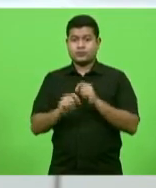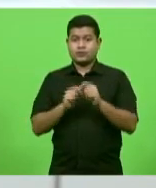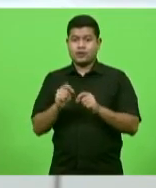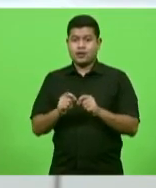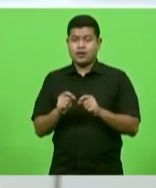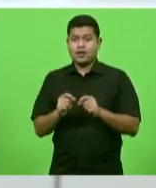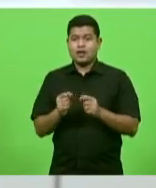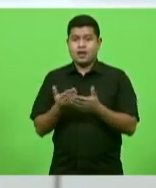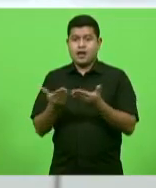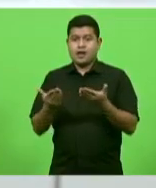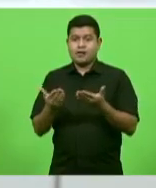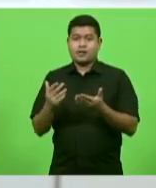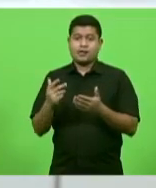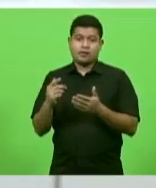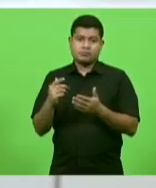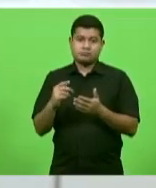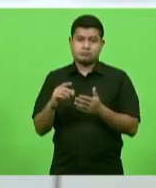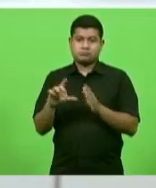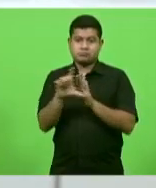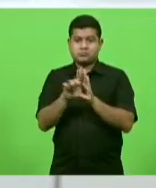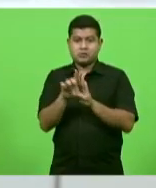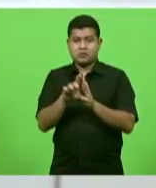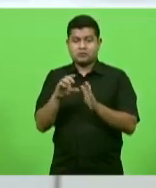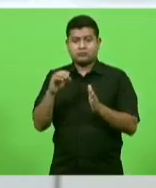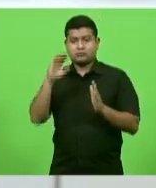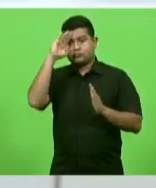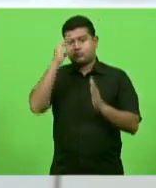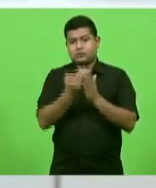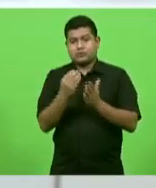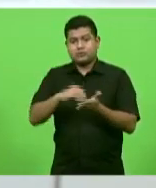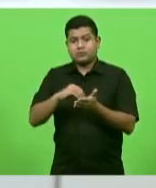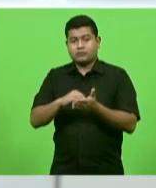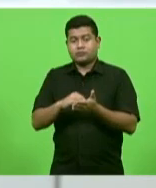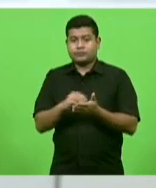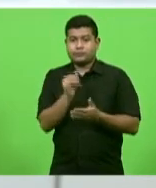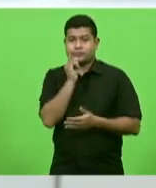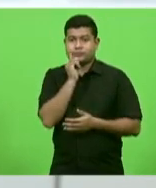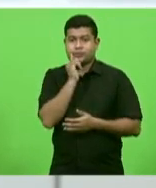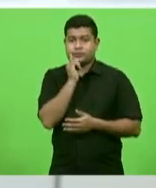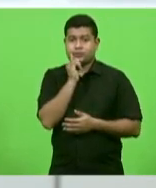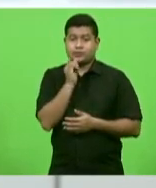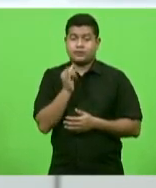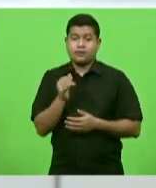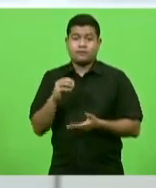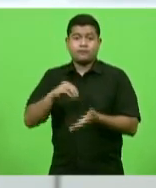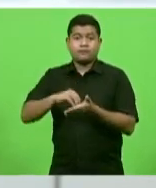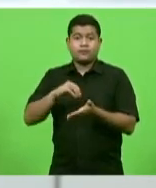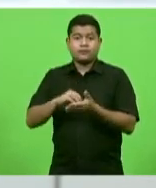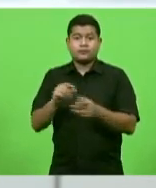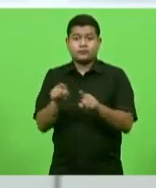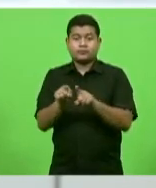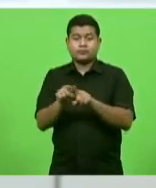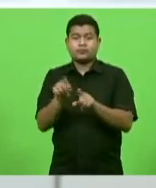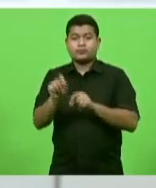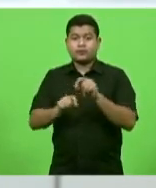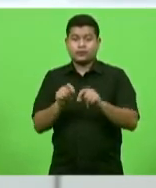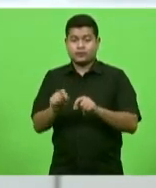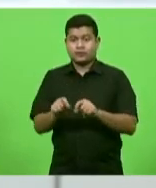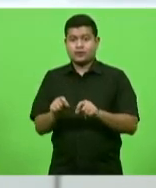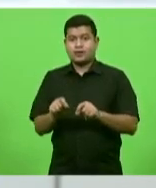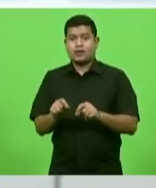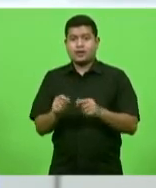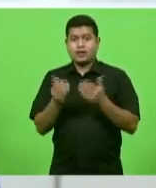e materialidade delitiva no caso em análise inexiste comprovação suficiente